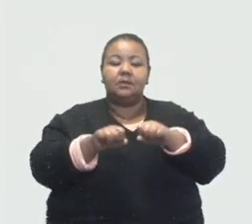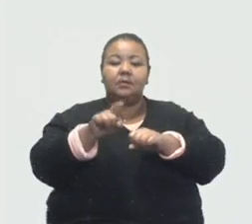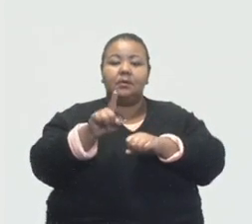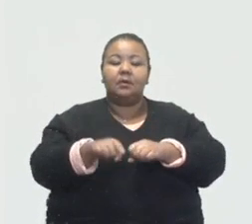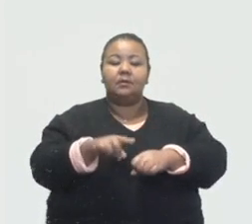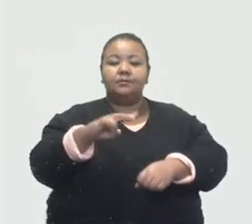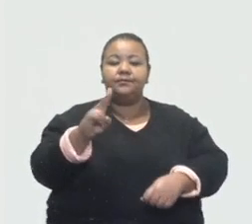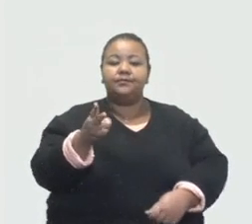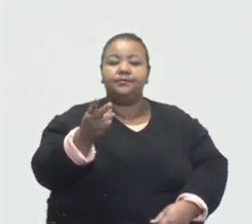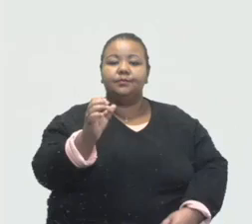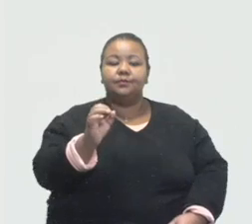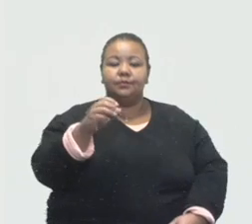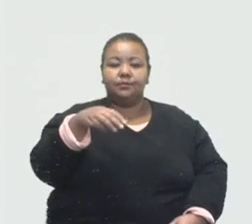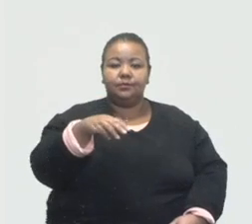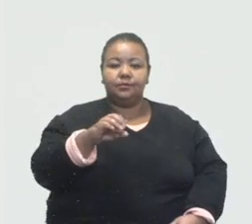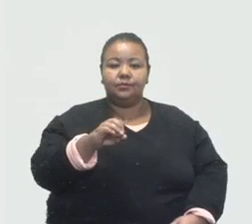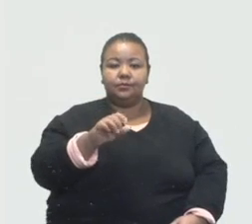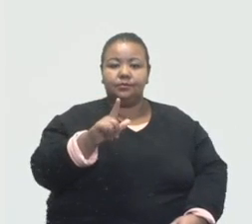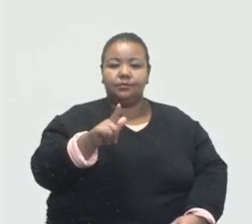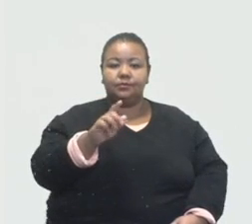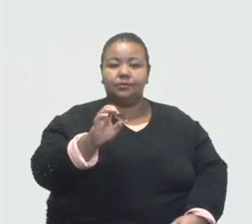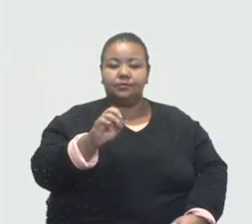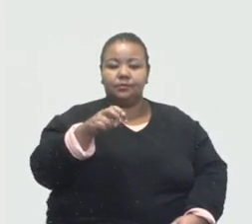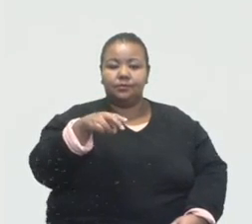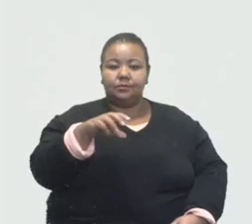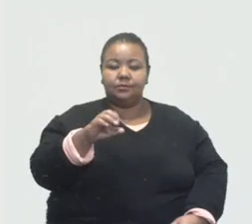termos independentes são nulos.